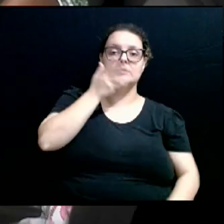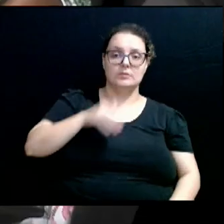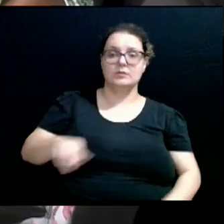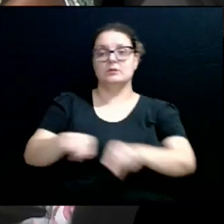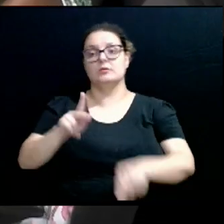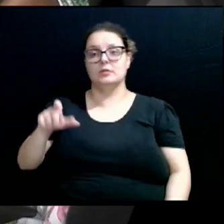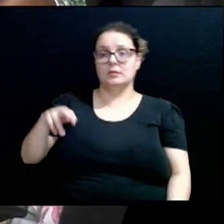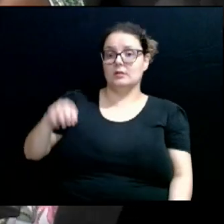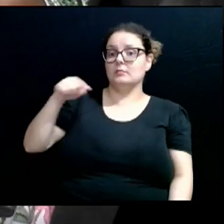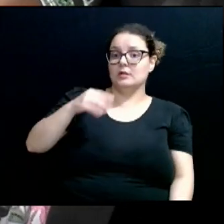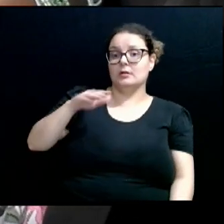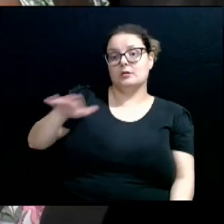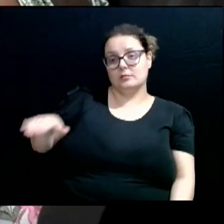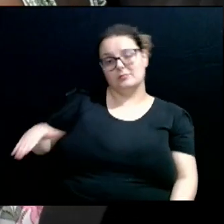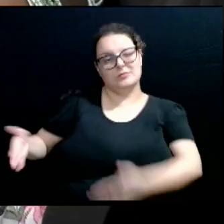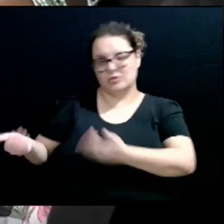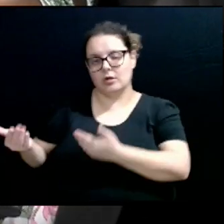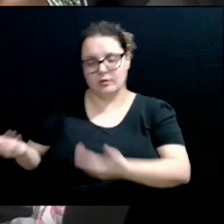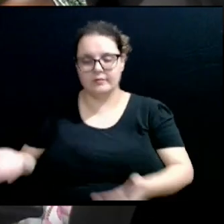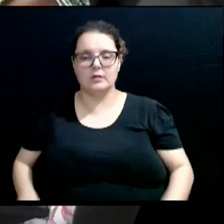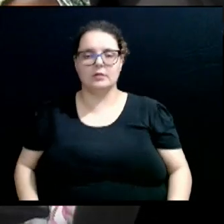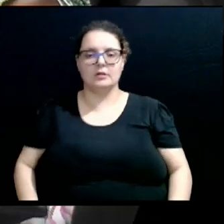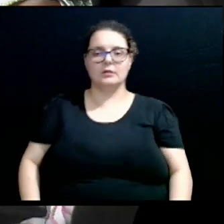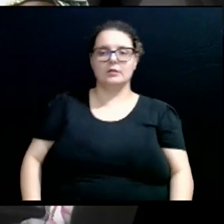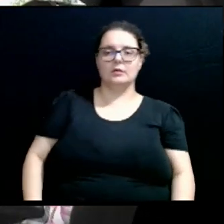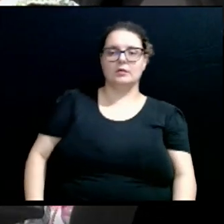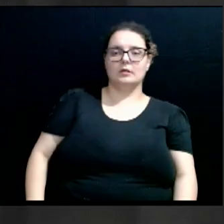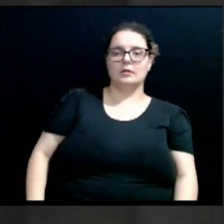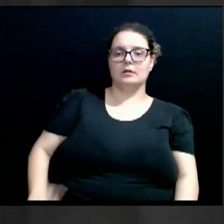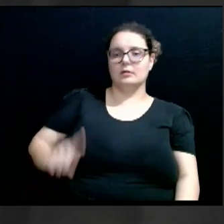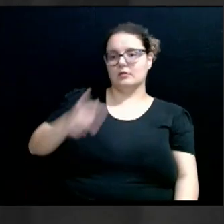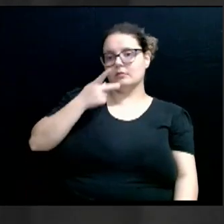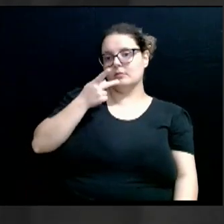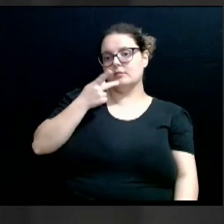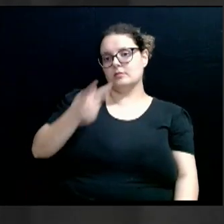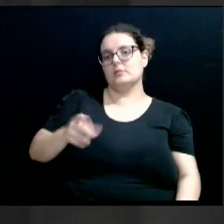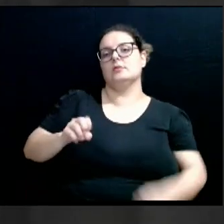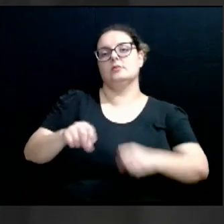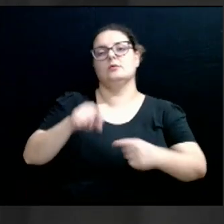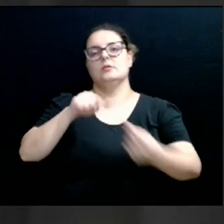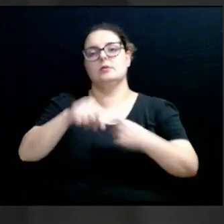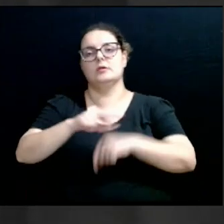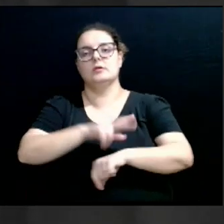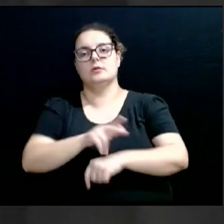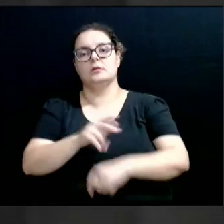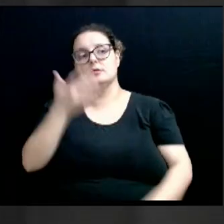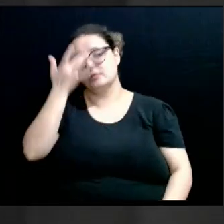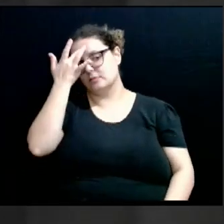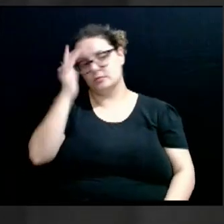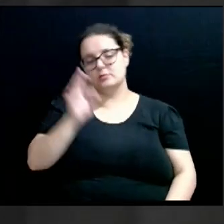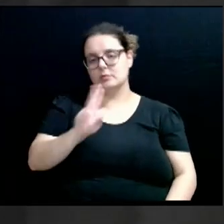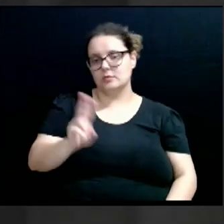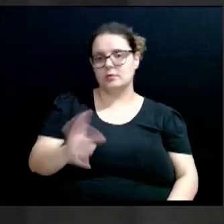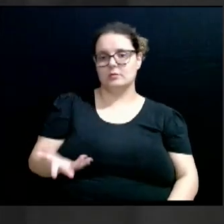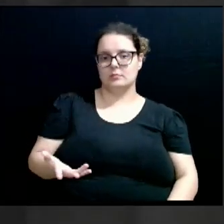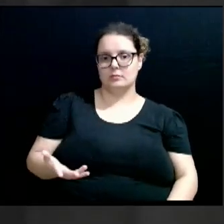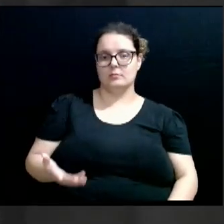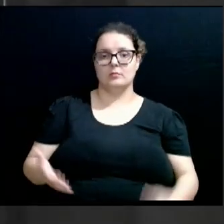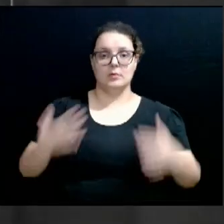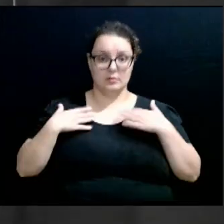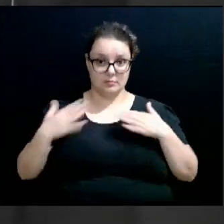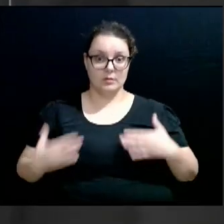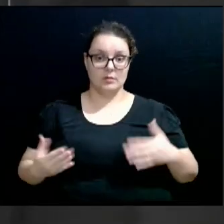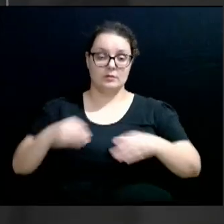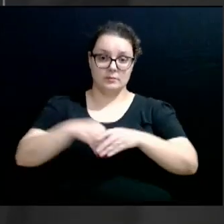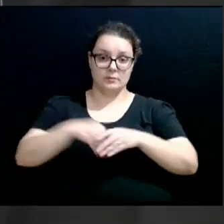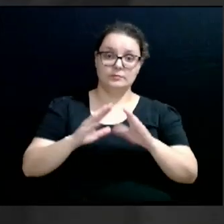eu sempre falo assim, ninguém nunca precisou me falar que eu tinha que fazer educação antirracista. Eu não sabia que tinha esse nome. Mas eu entendia que aqueles corpos que estavam na minha escola, que era de periferia, precisavam de